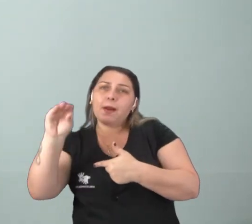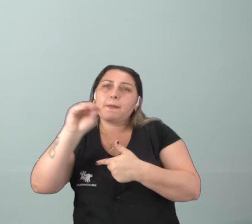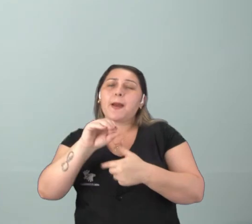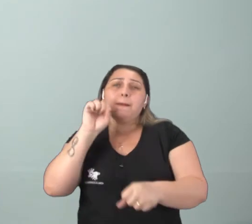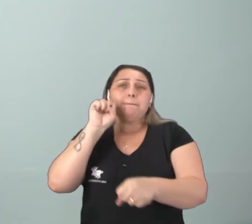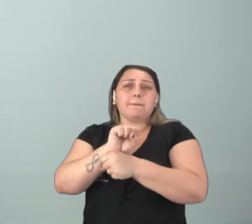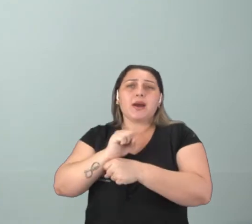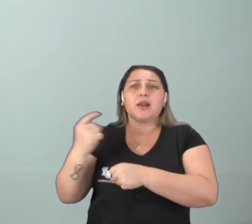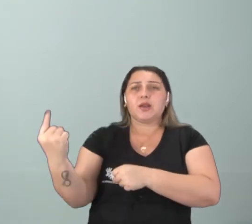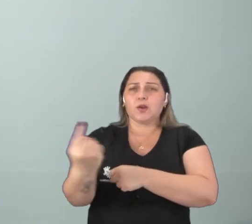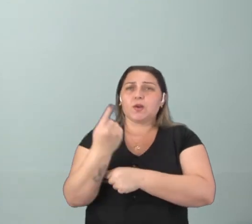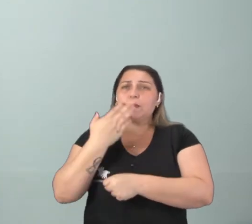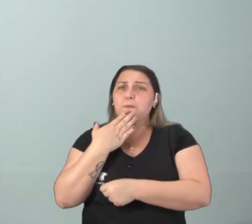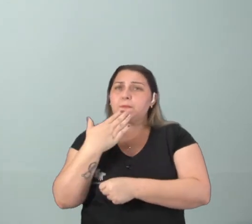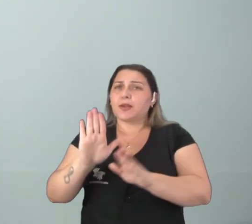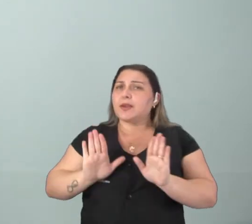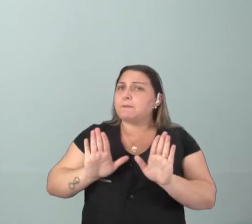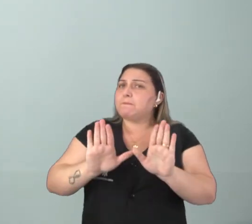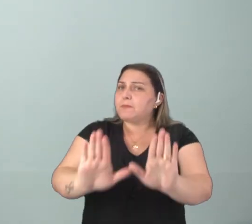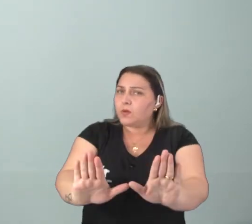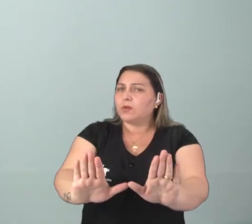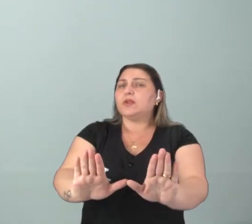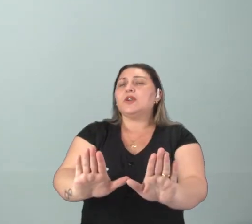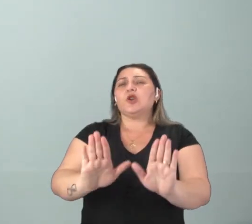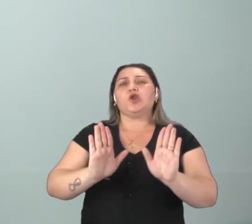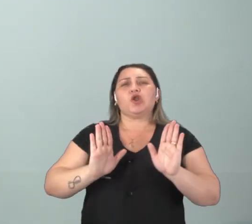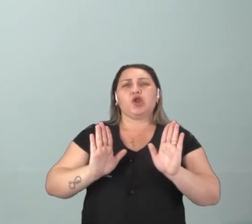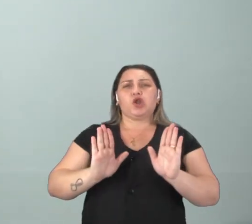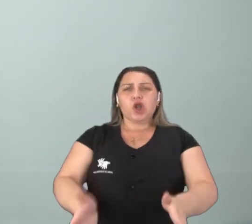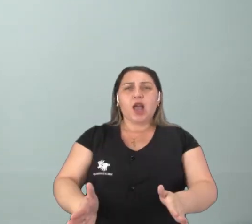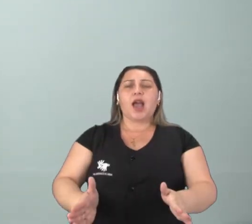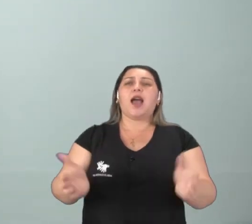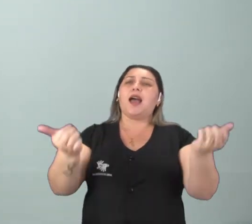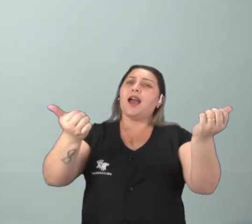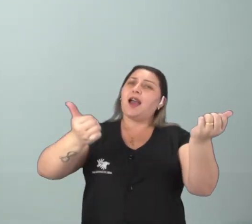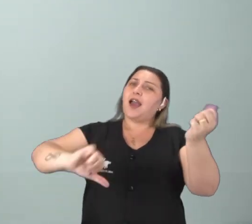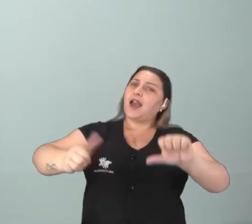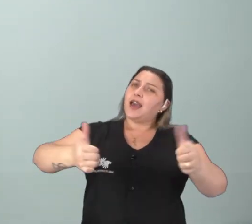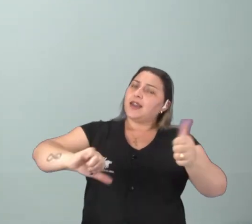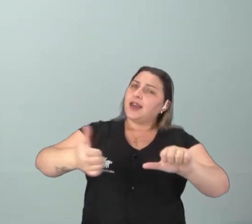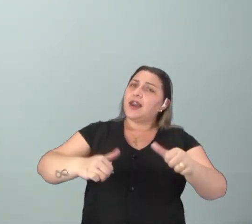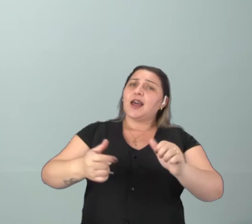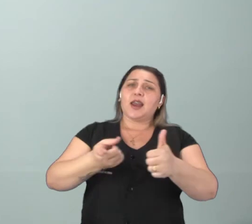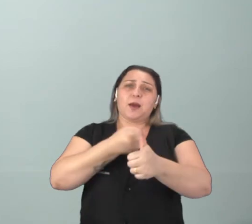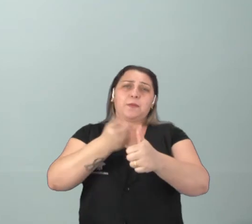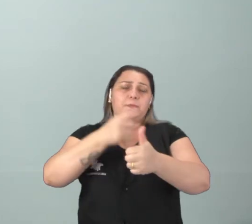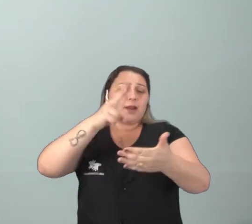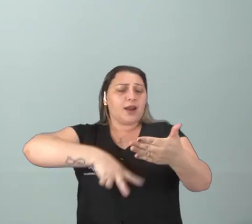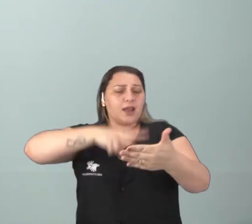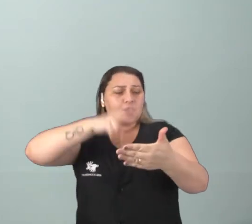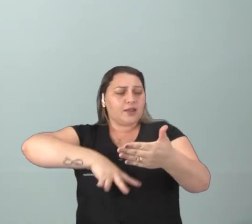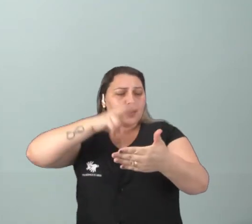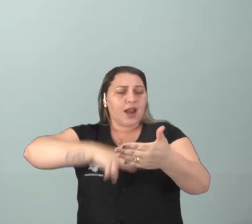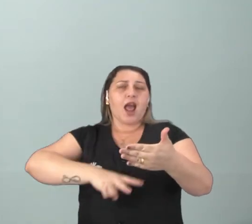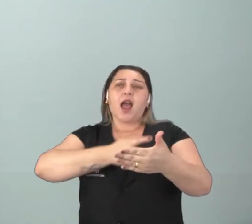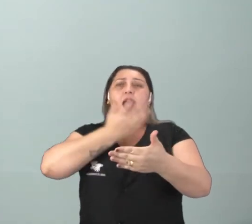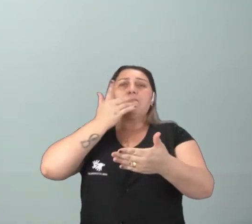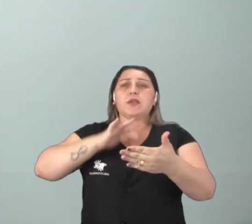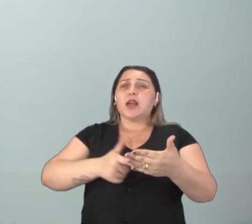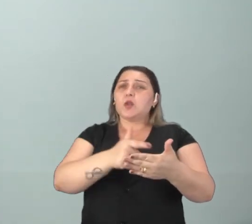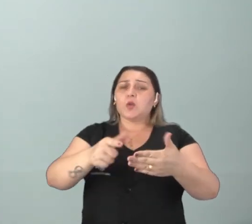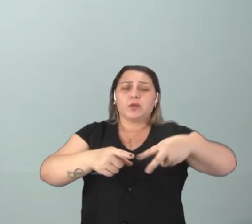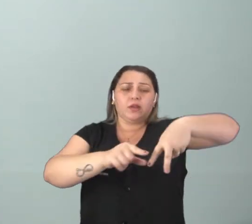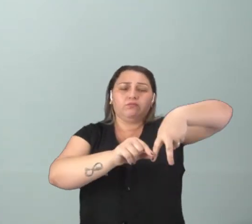de rodar e pede que a empurrem. Então já confirma a análise da primeira leitura de que talvez essa criança não